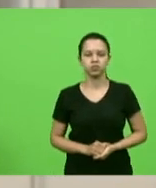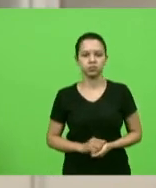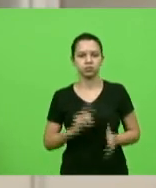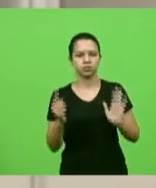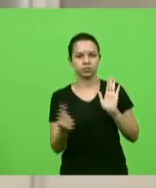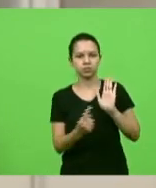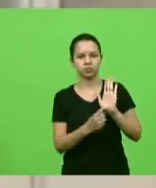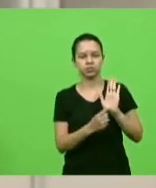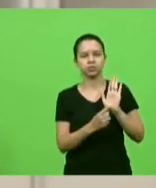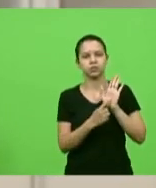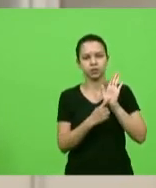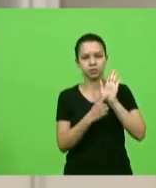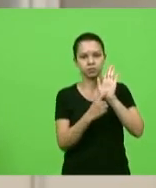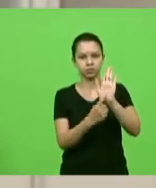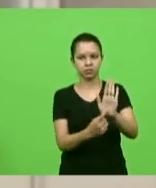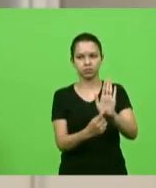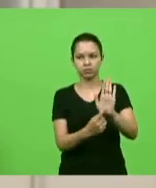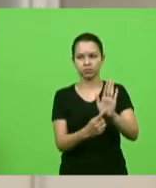apresentada